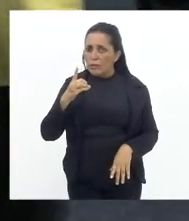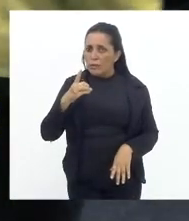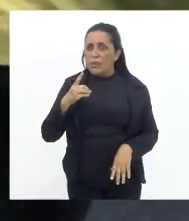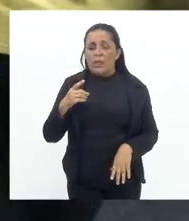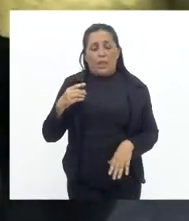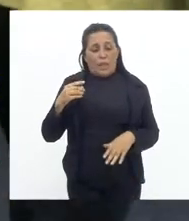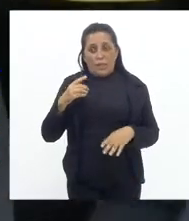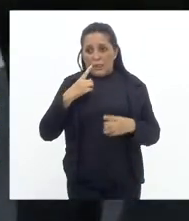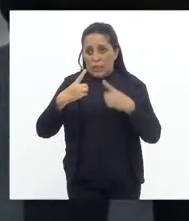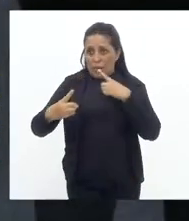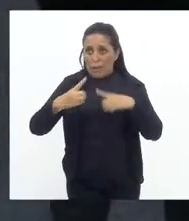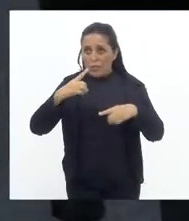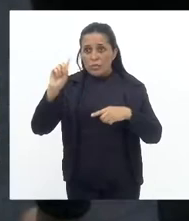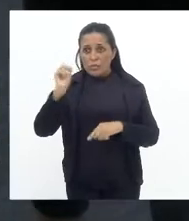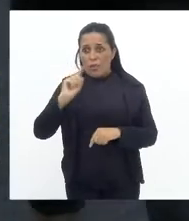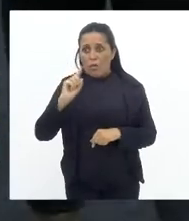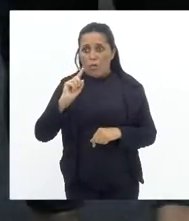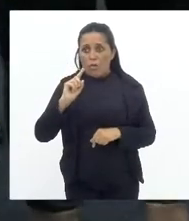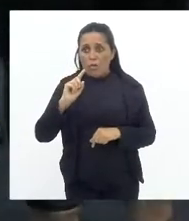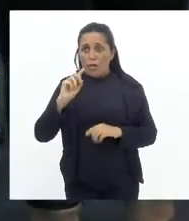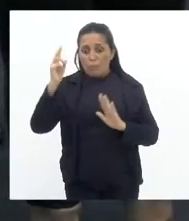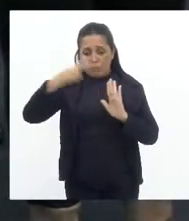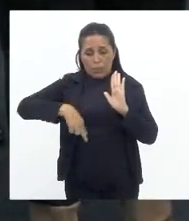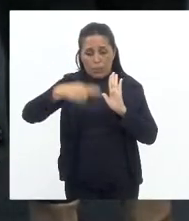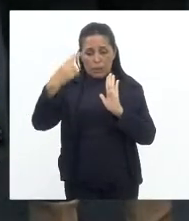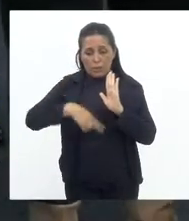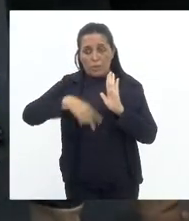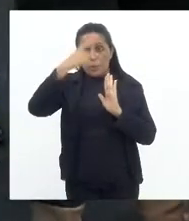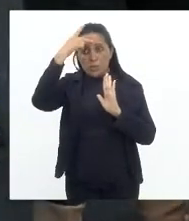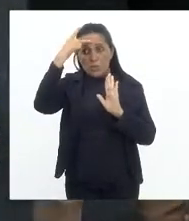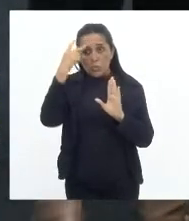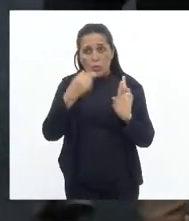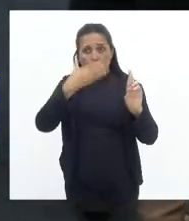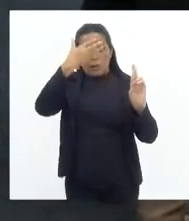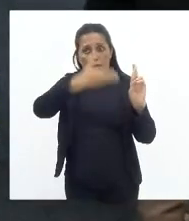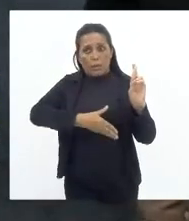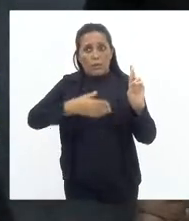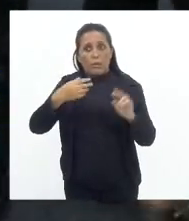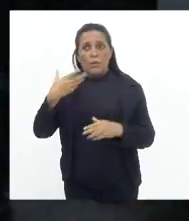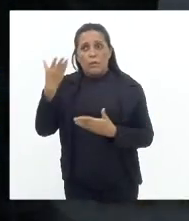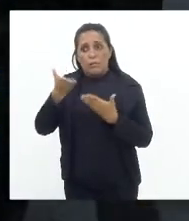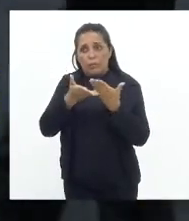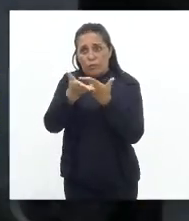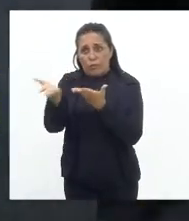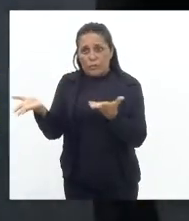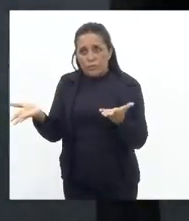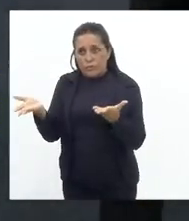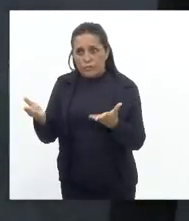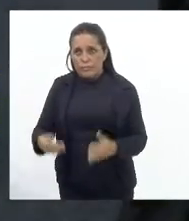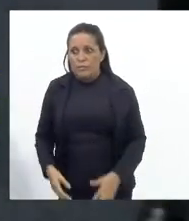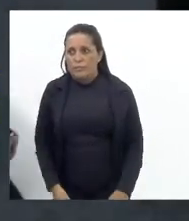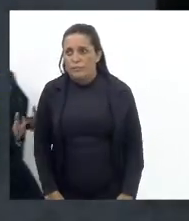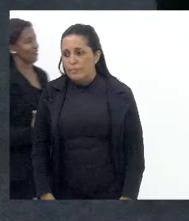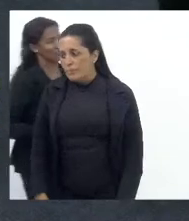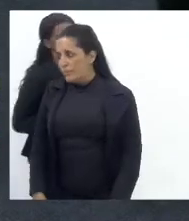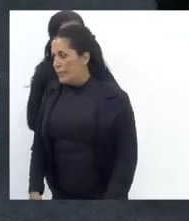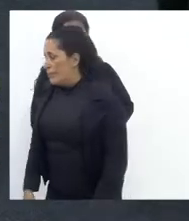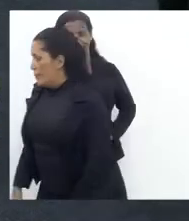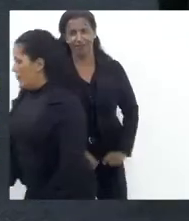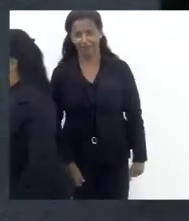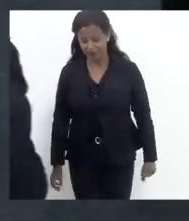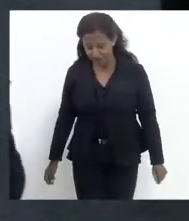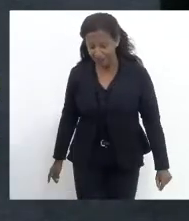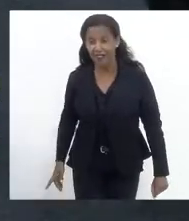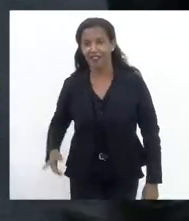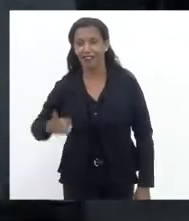debate ideológico é uma resposta por leitor para aquele que se sente representado por vossa excelências se o deputado